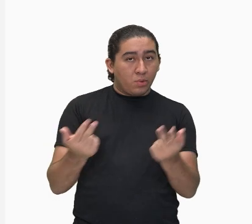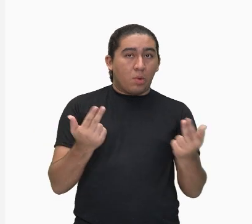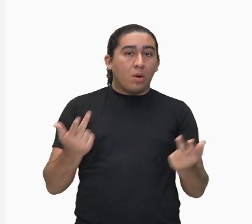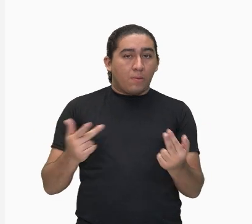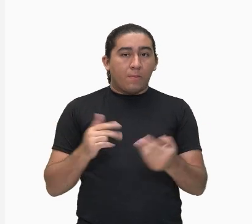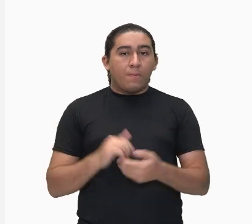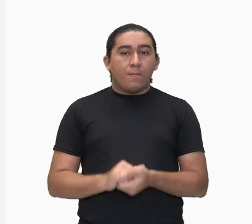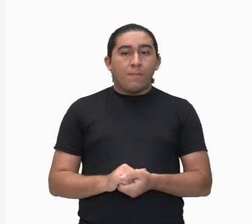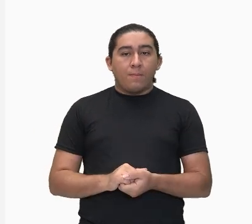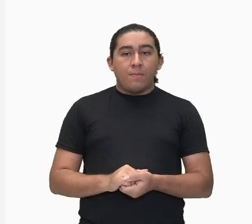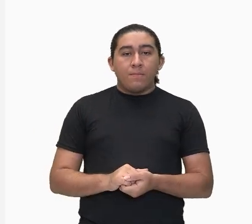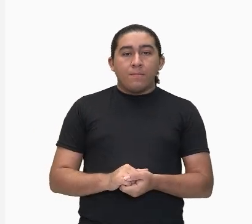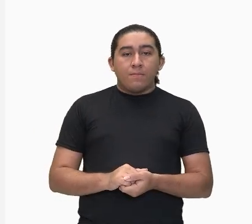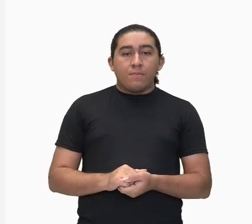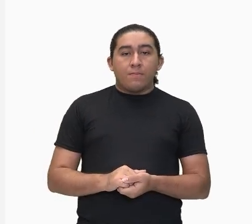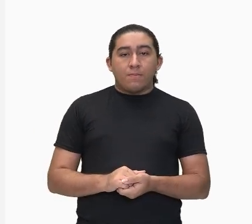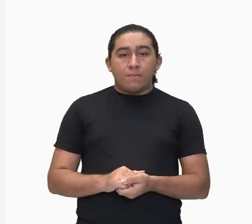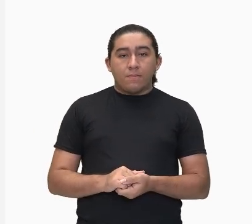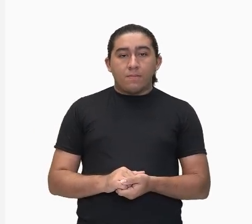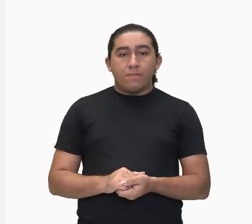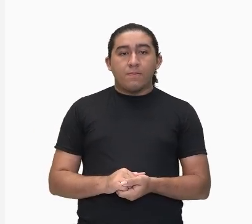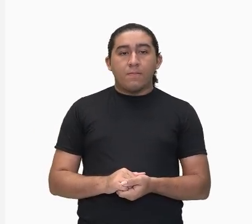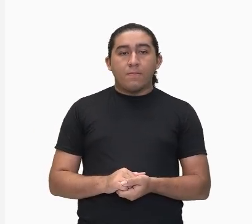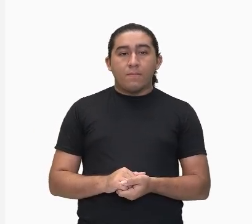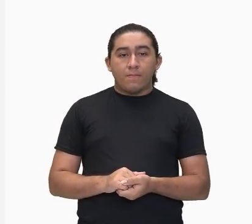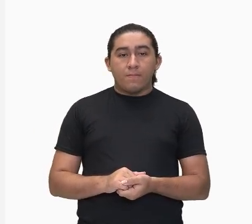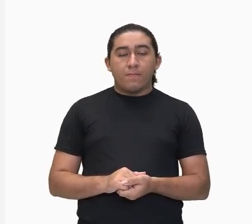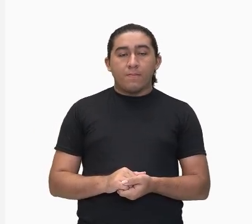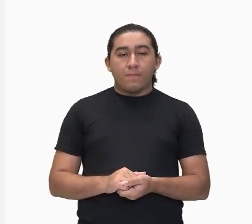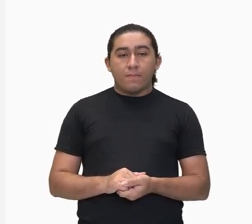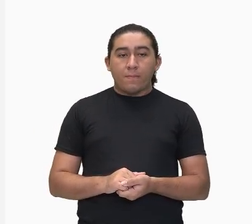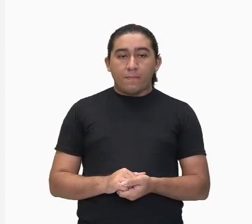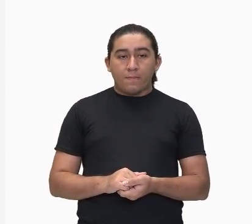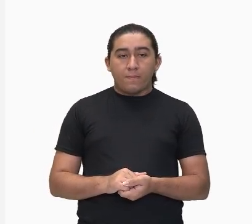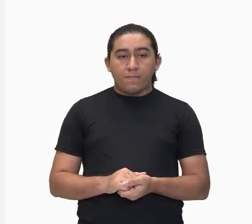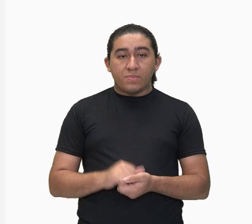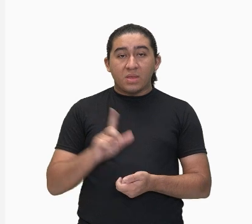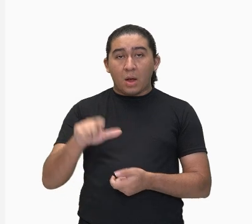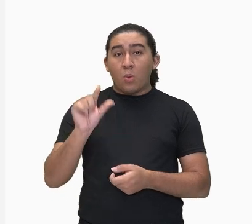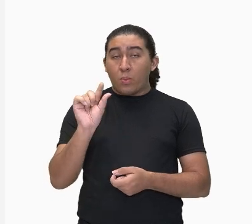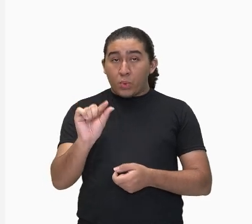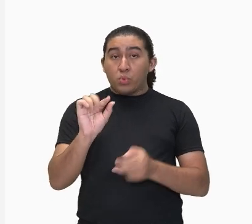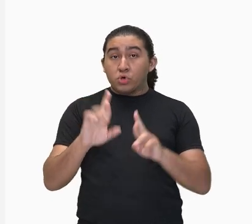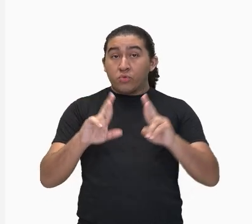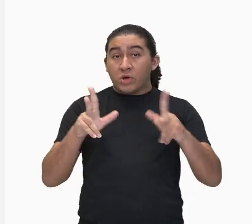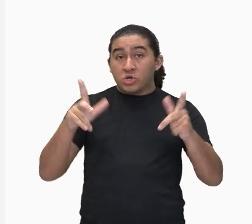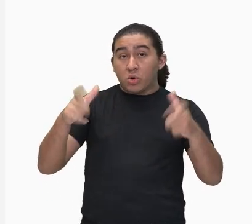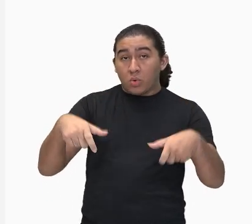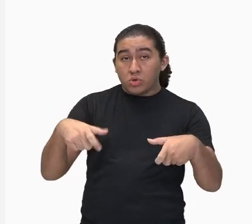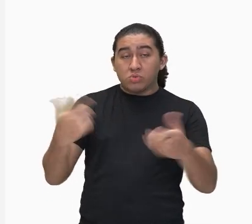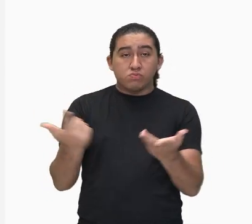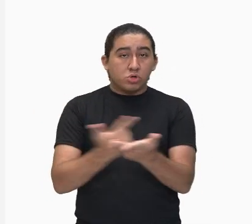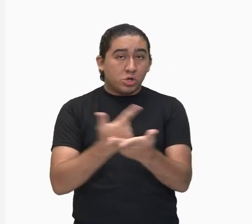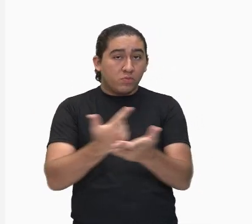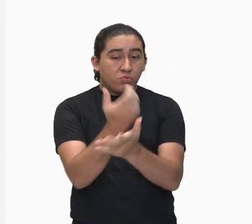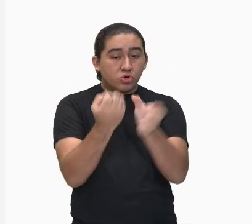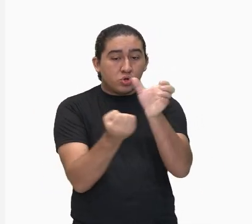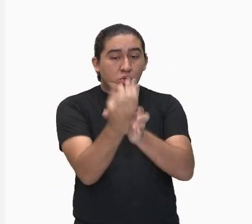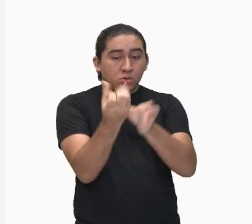mas têm visão um pouco diferente nas suas obras, né, nas suas